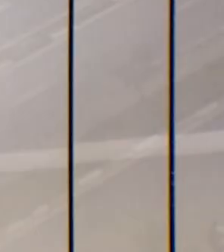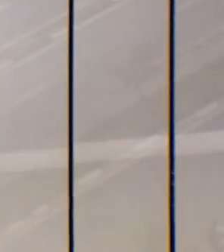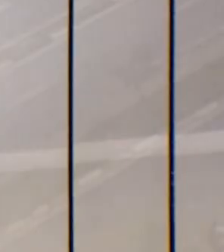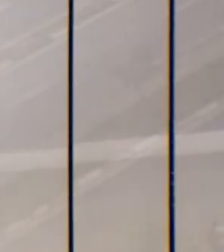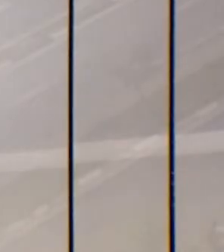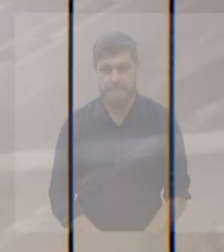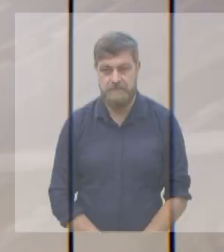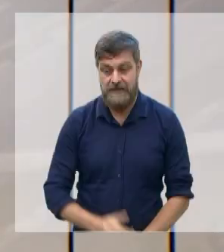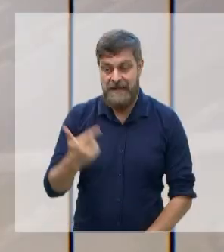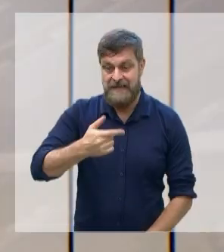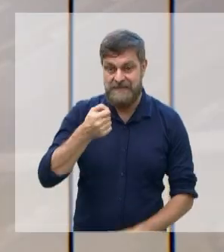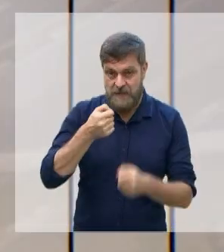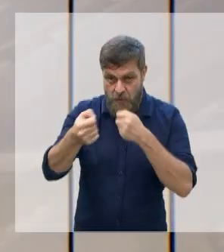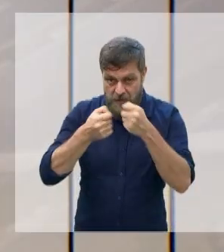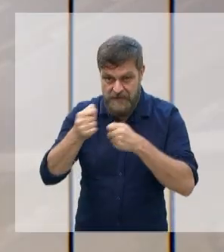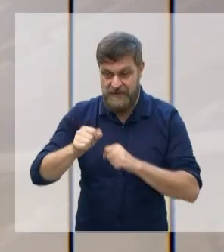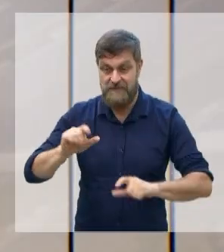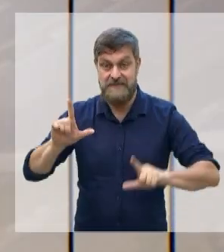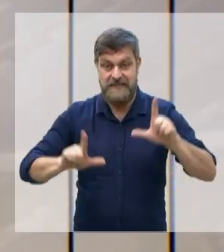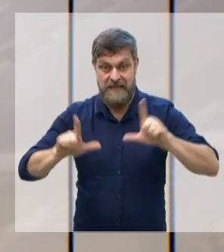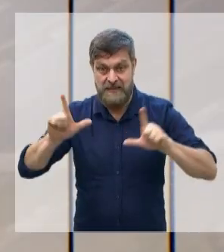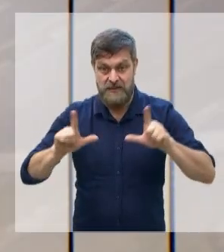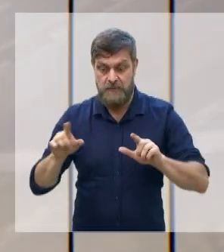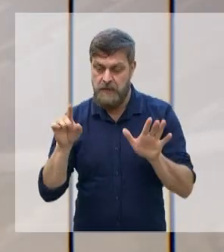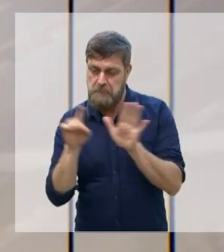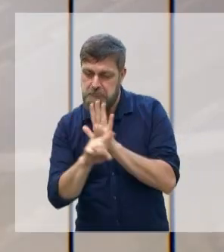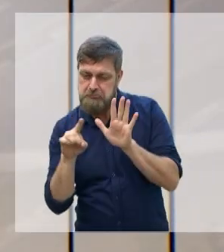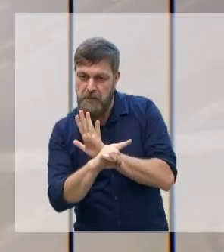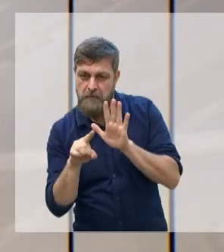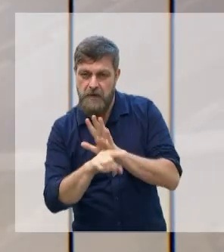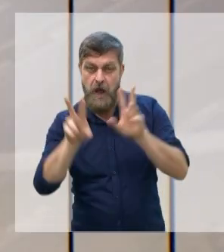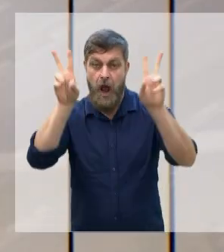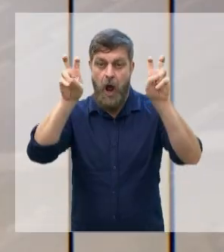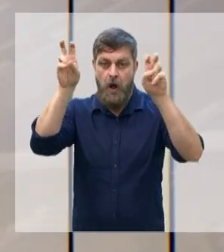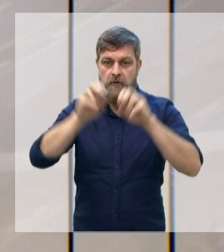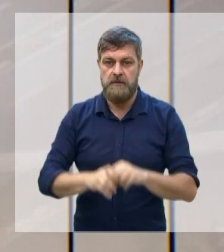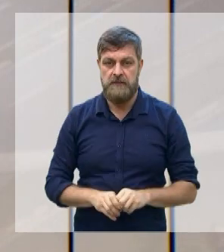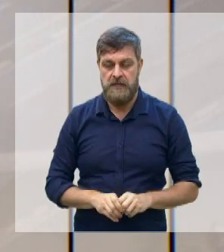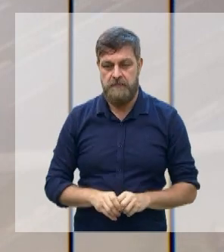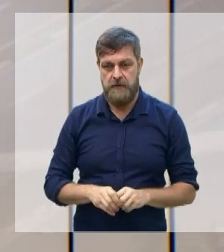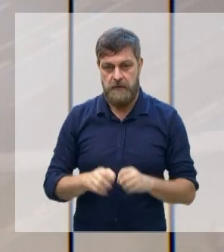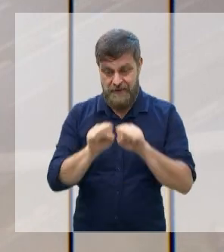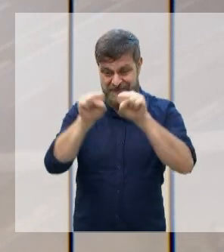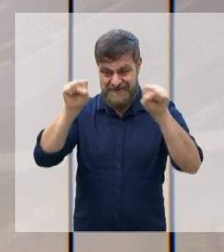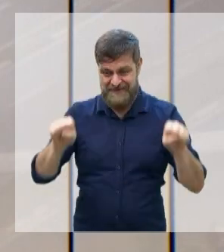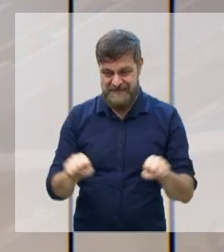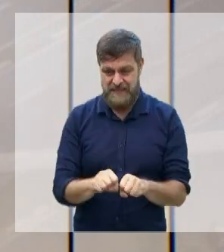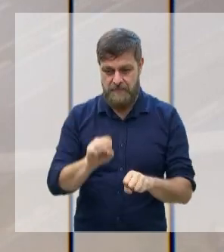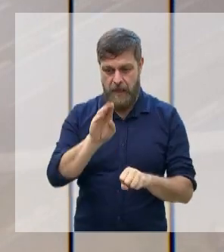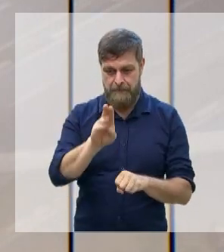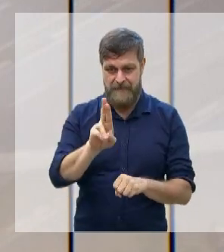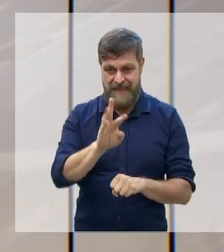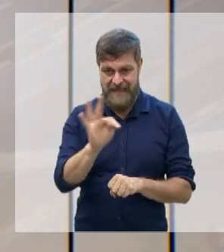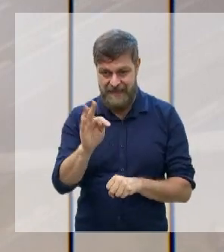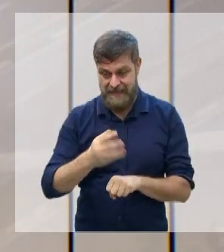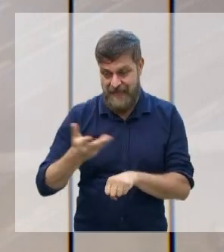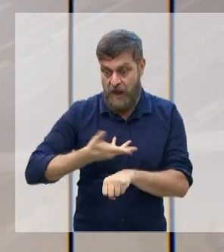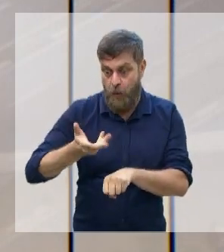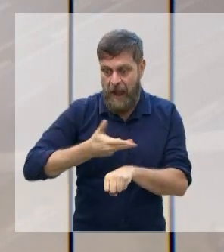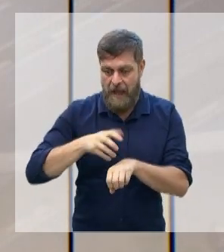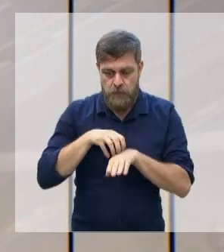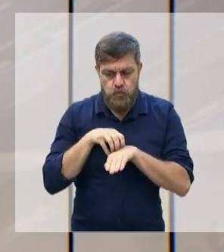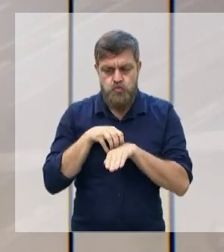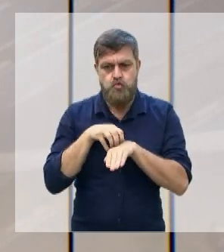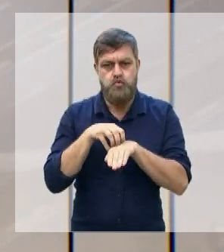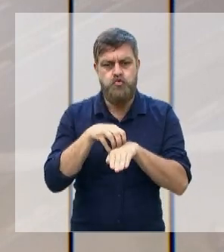segundo bloco do questão de ordem que hoje discute a questão do brt chamado de rapidão